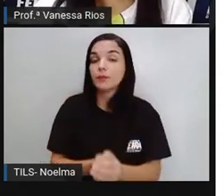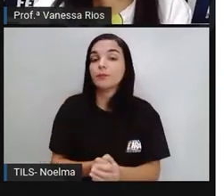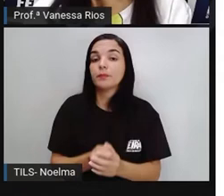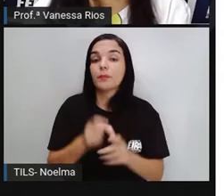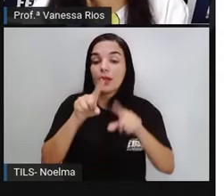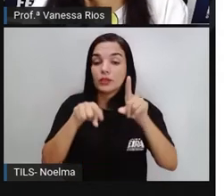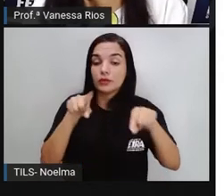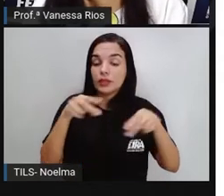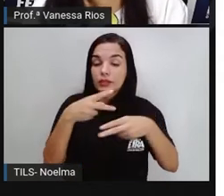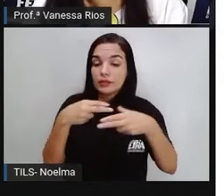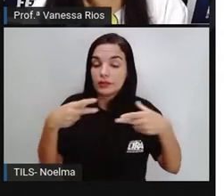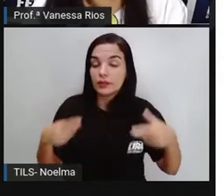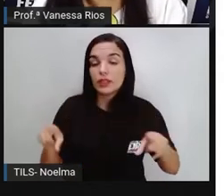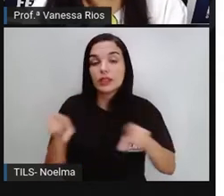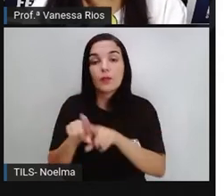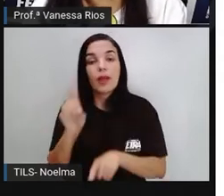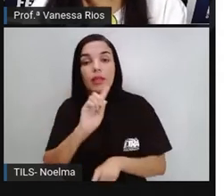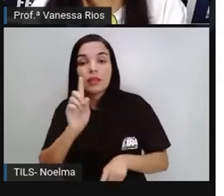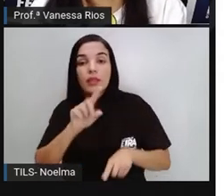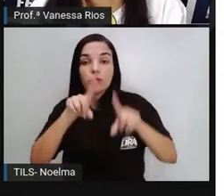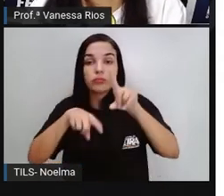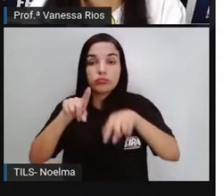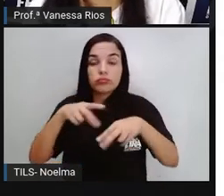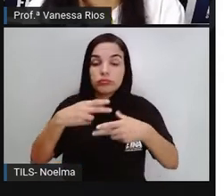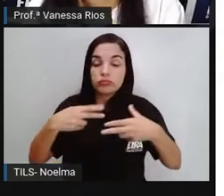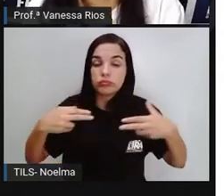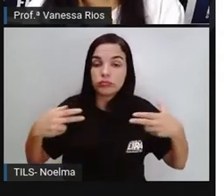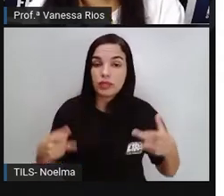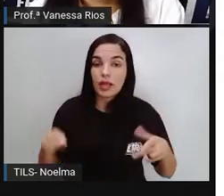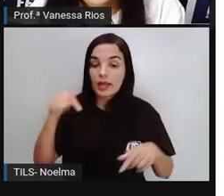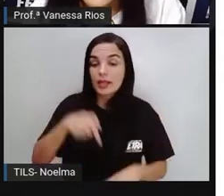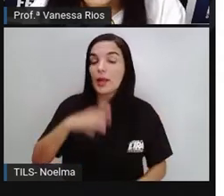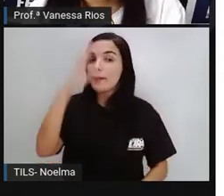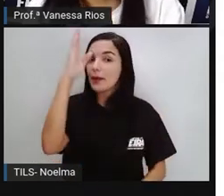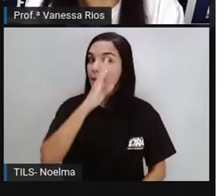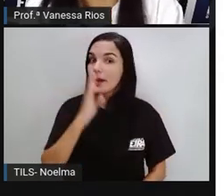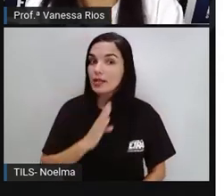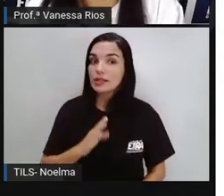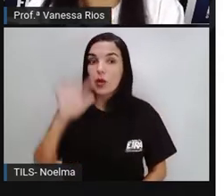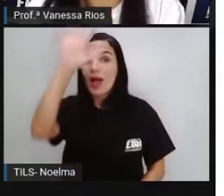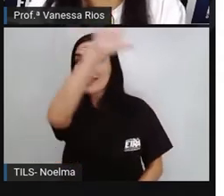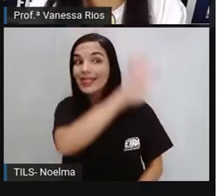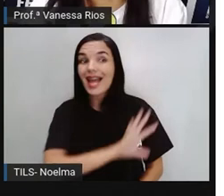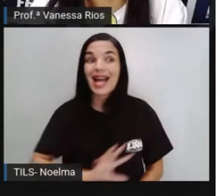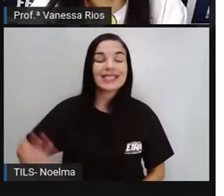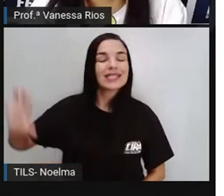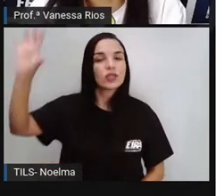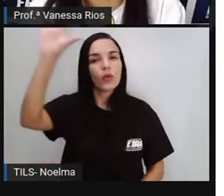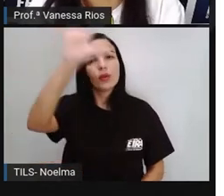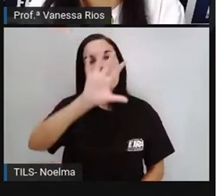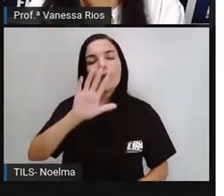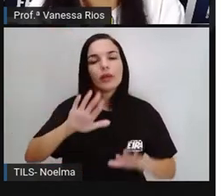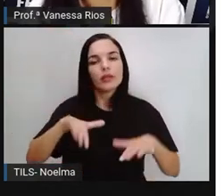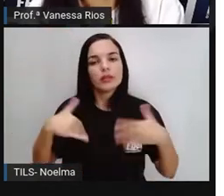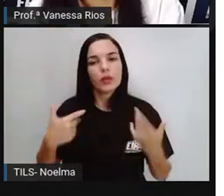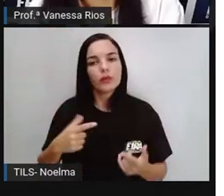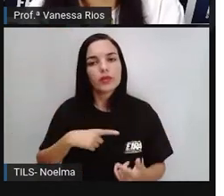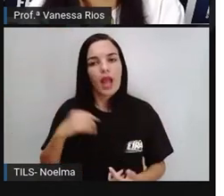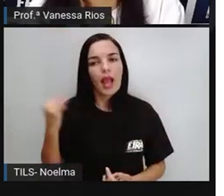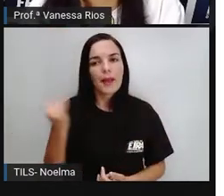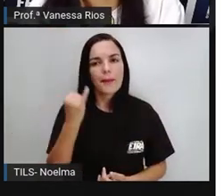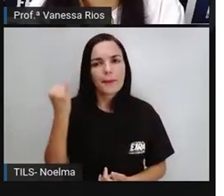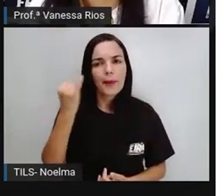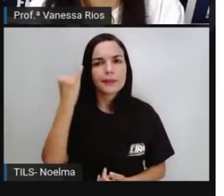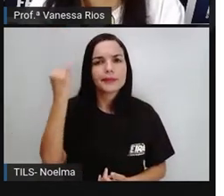imateriais que são considerados patrimônios culturais para o Brasil, entendendo a sua importância, a sua relevância